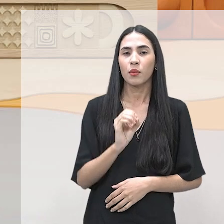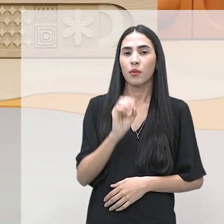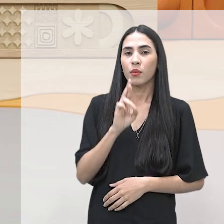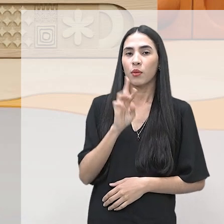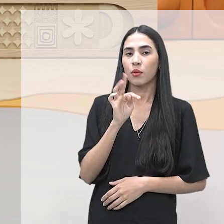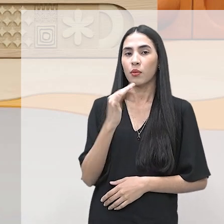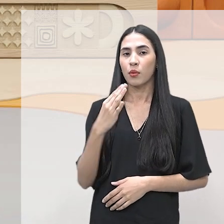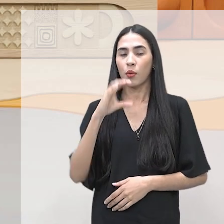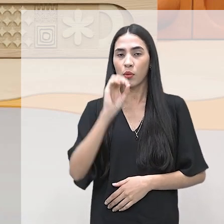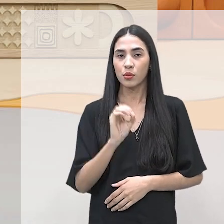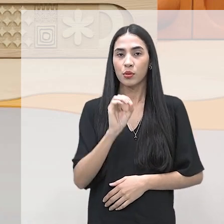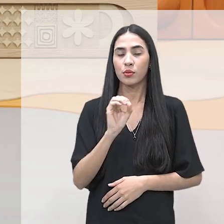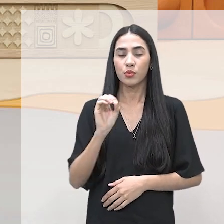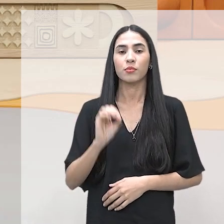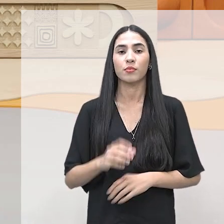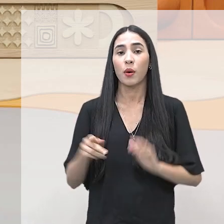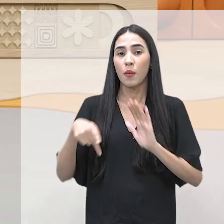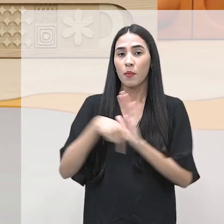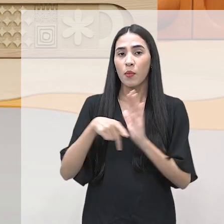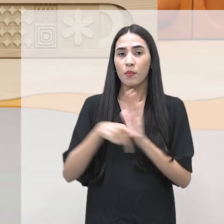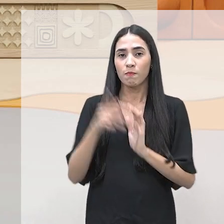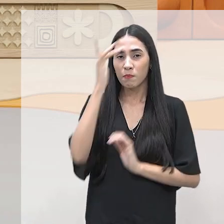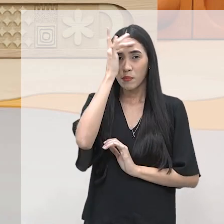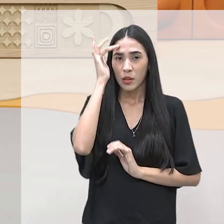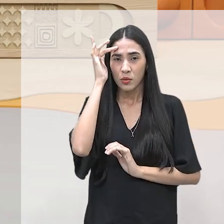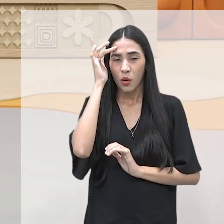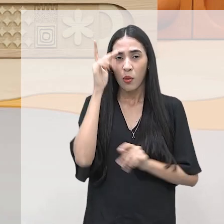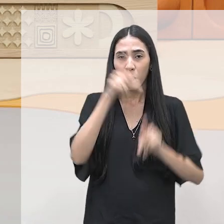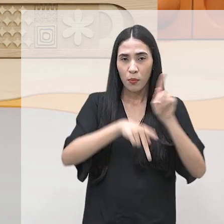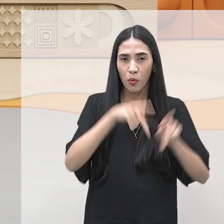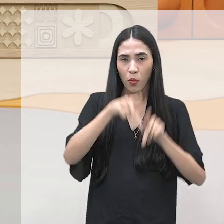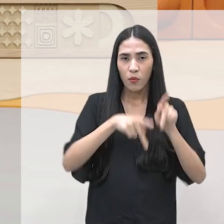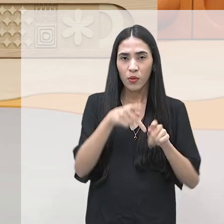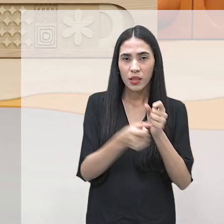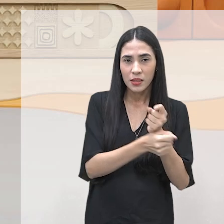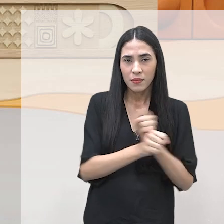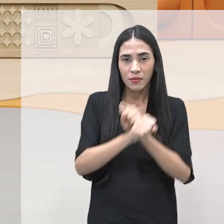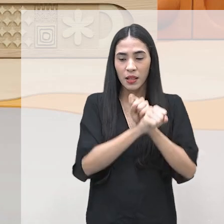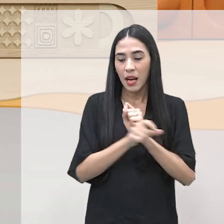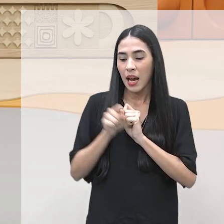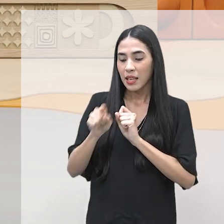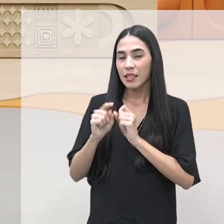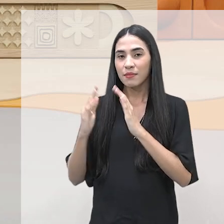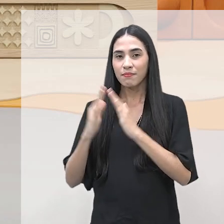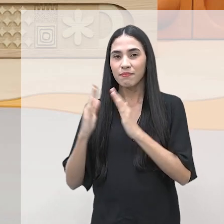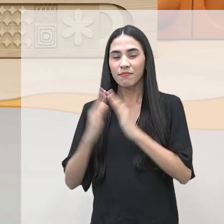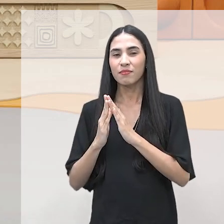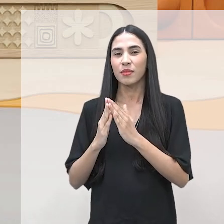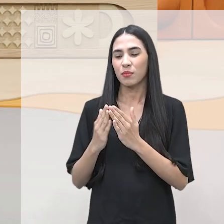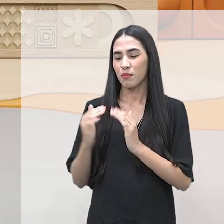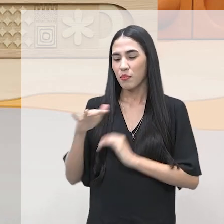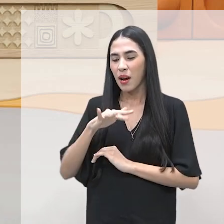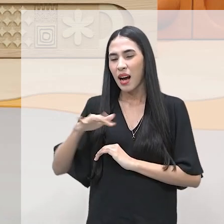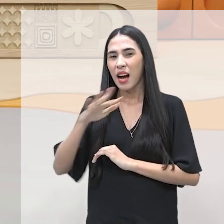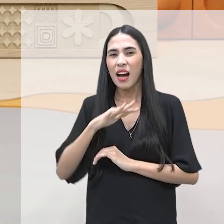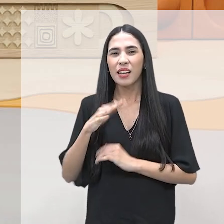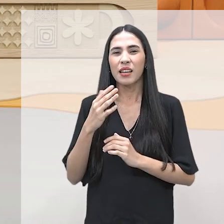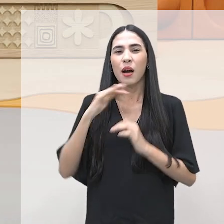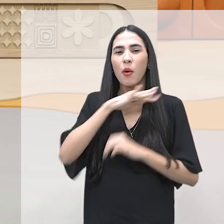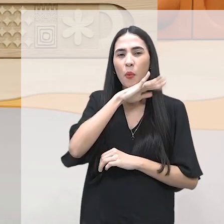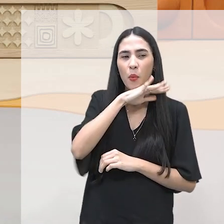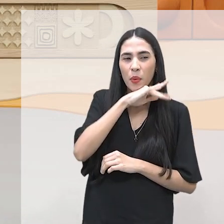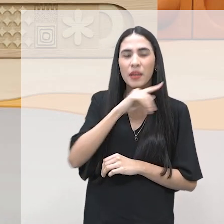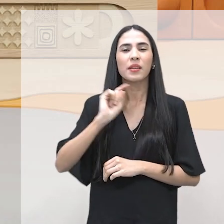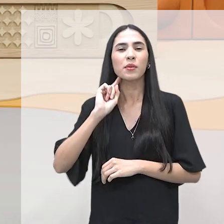onde grande parte de ex-escravizados moravam ali e era um ambiente insalubre, um ambiente com pouca iluminação e